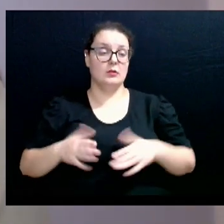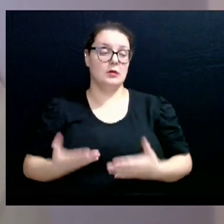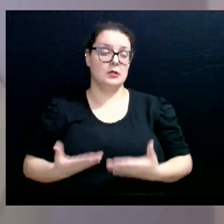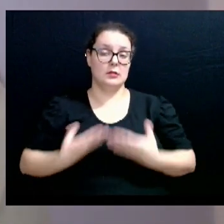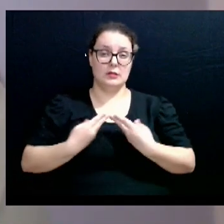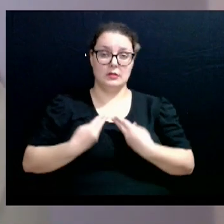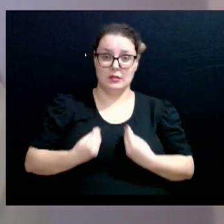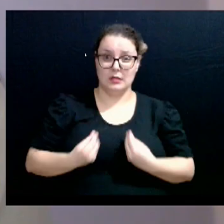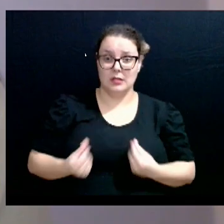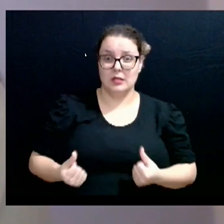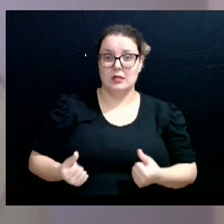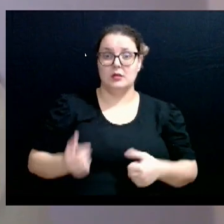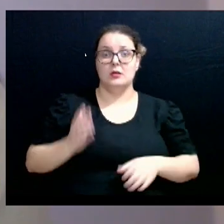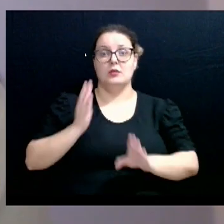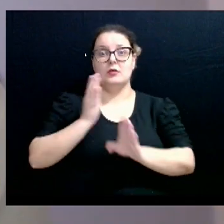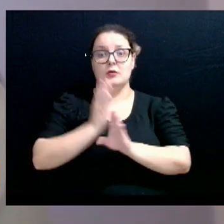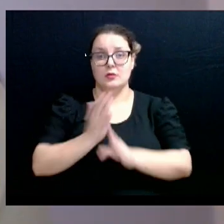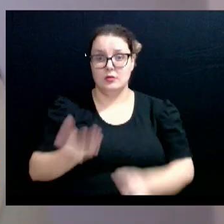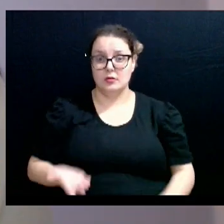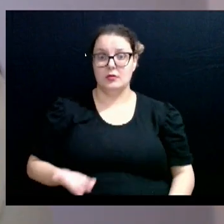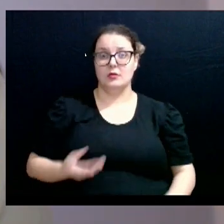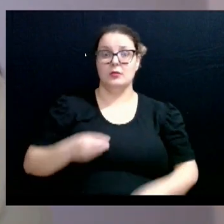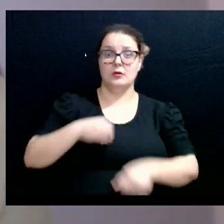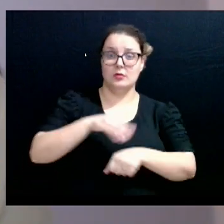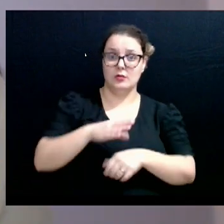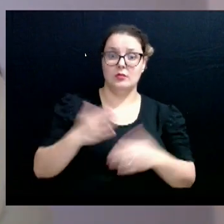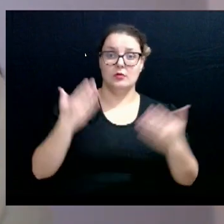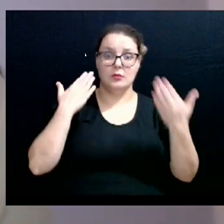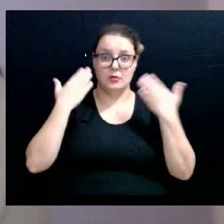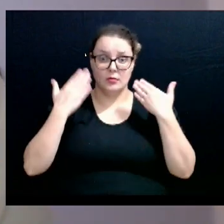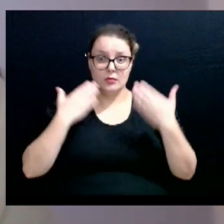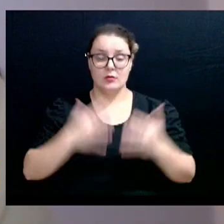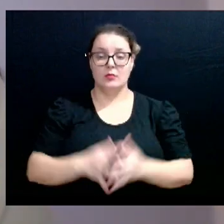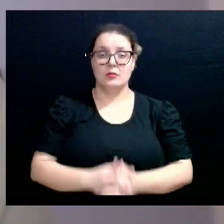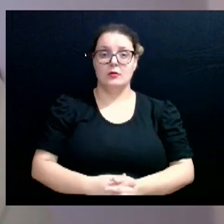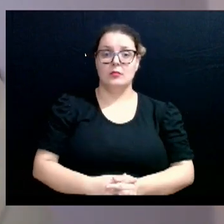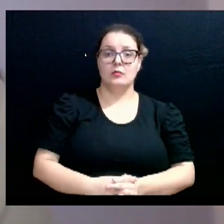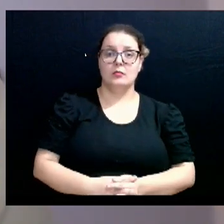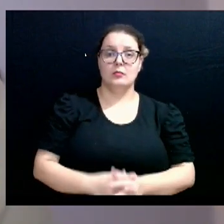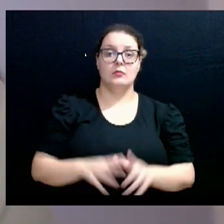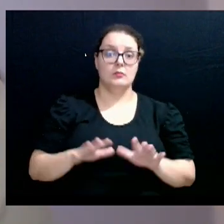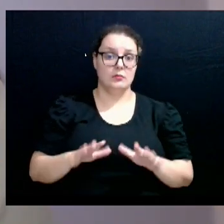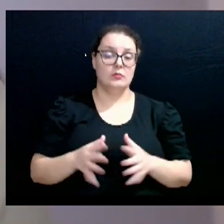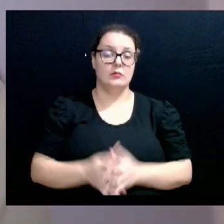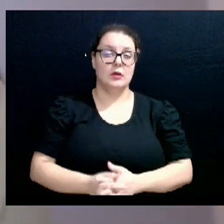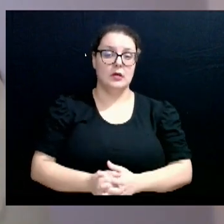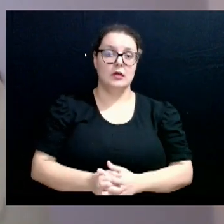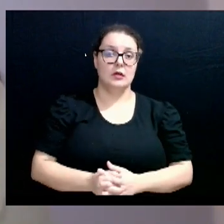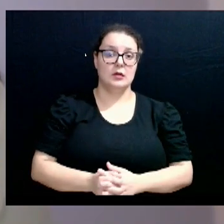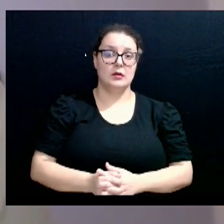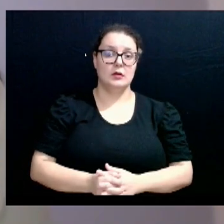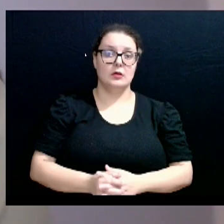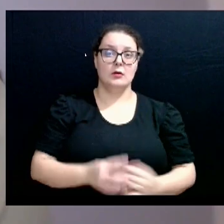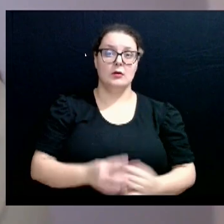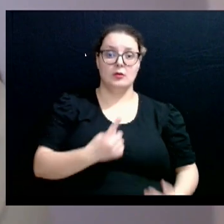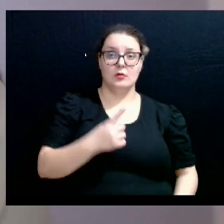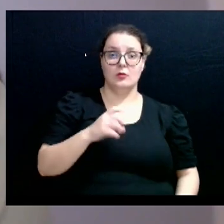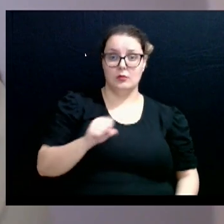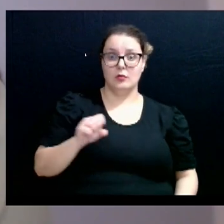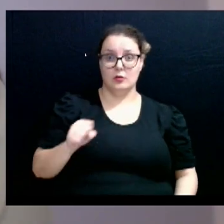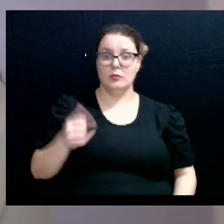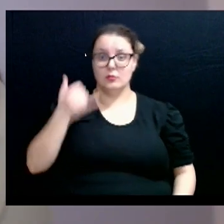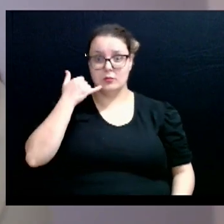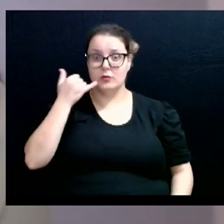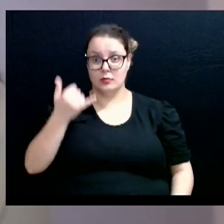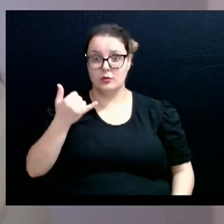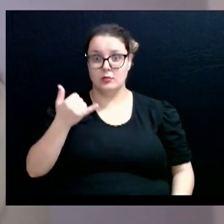achar ali, eles vão encaminhar para psicólogos, ou até mesmo o telefone 188, que é um